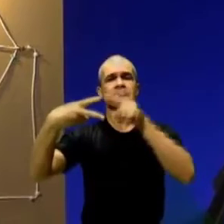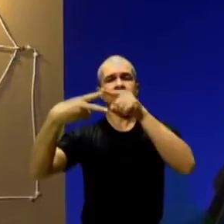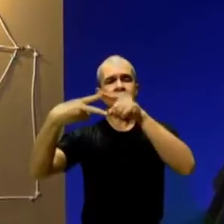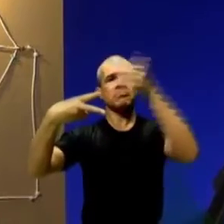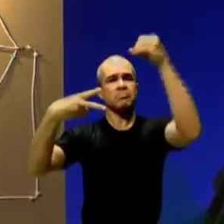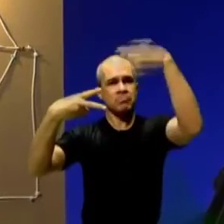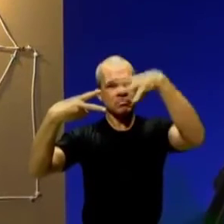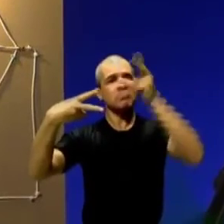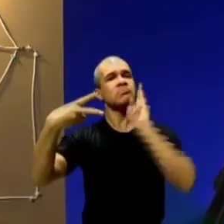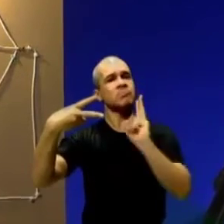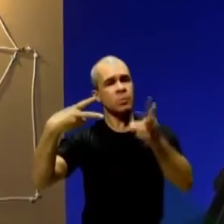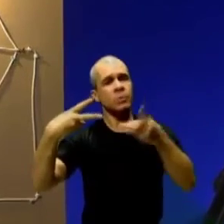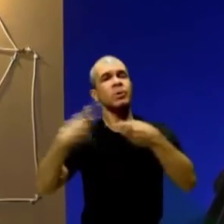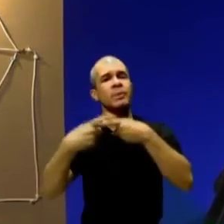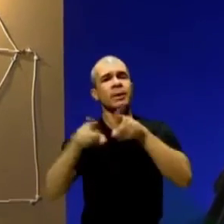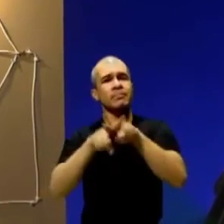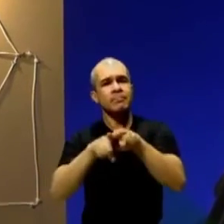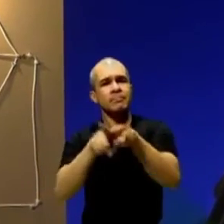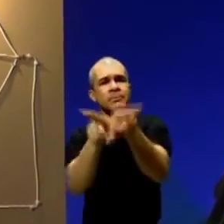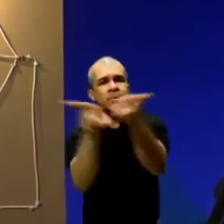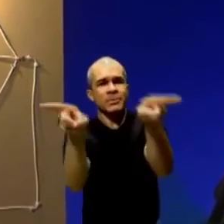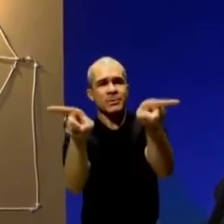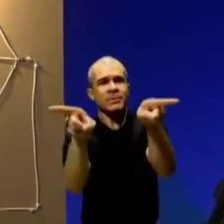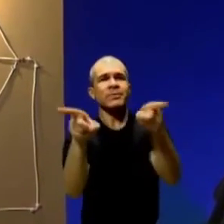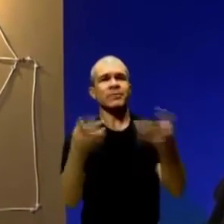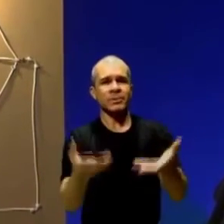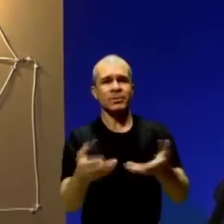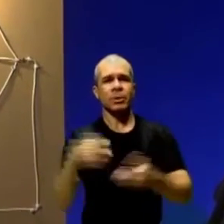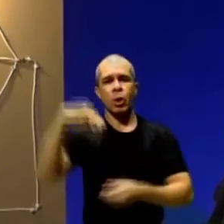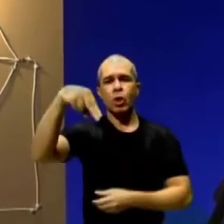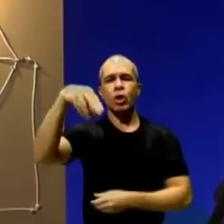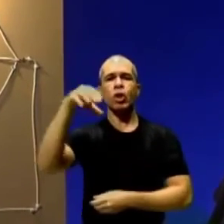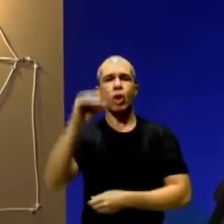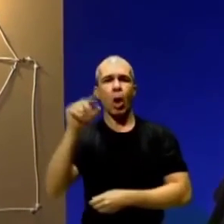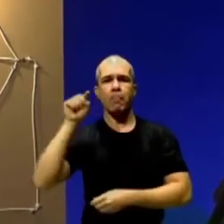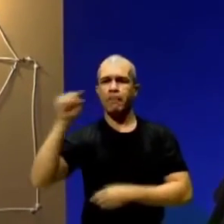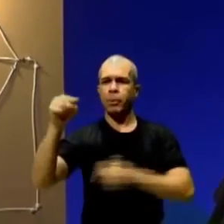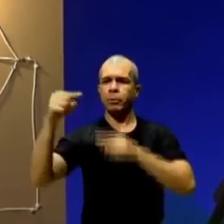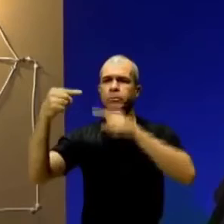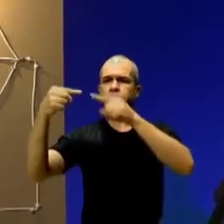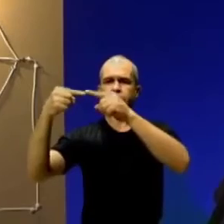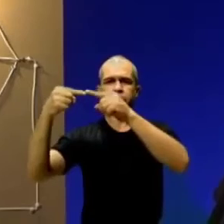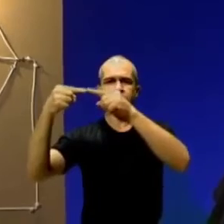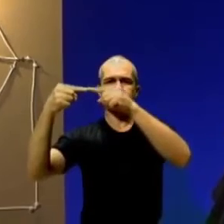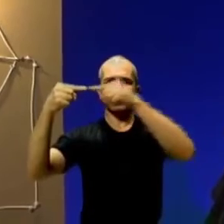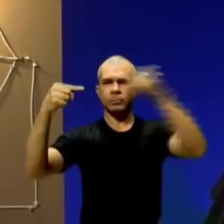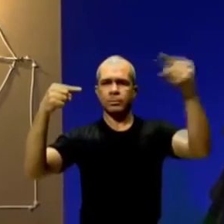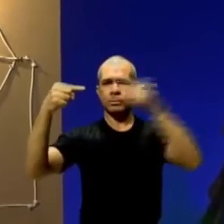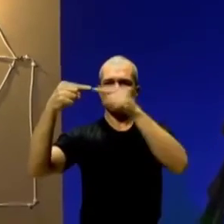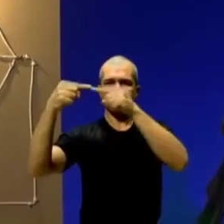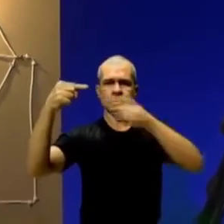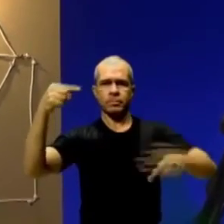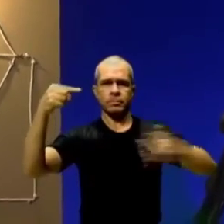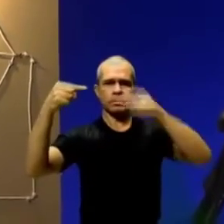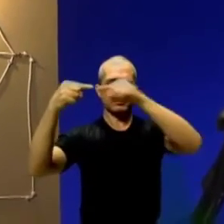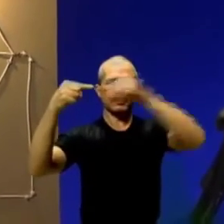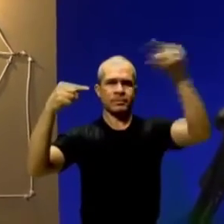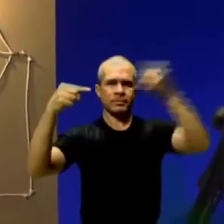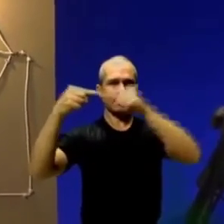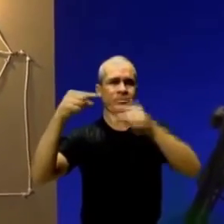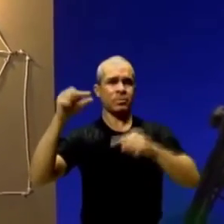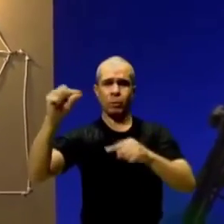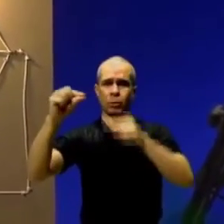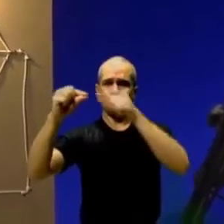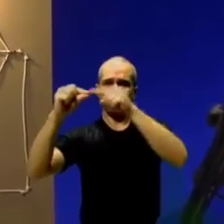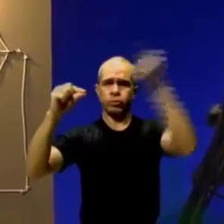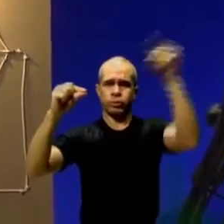tem problema. A outra resistência continua ligada. E o nó é justamente o ponto de bifurcação, onde eu posso ter várias